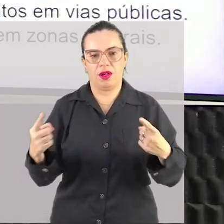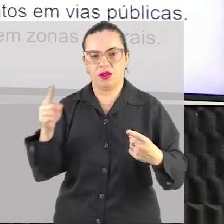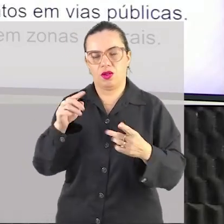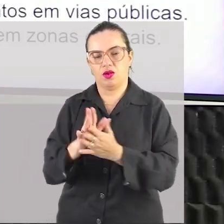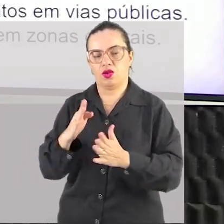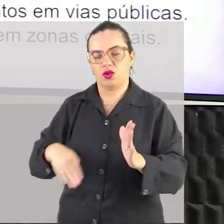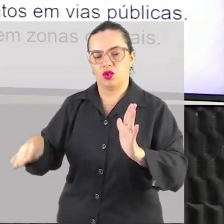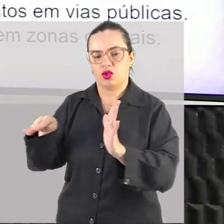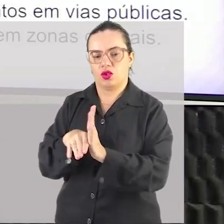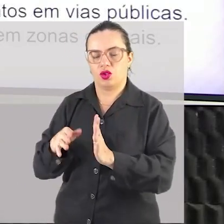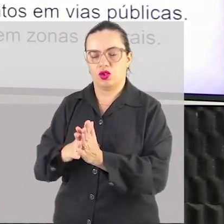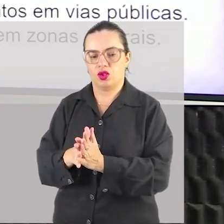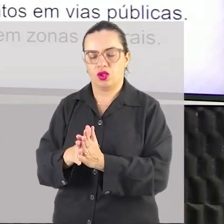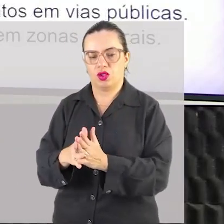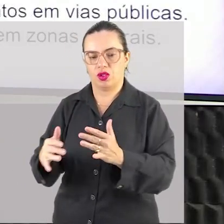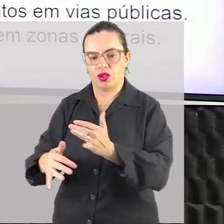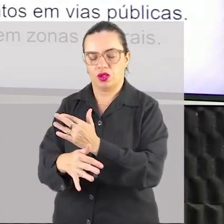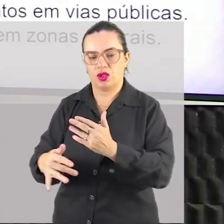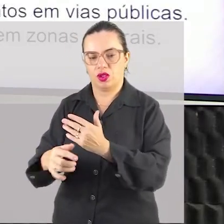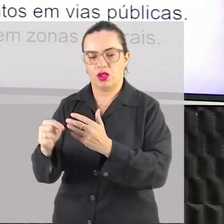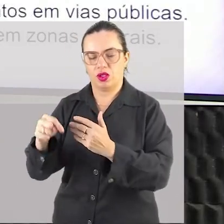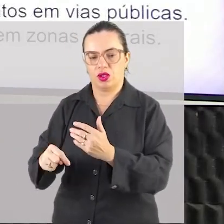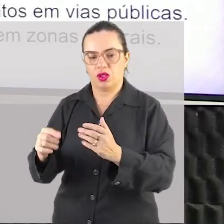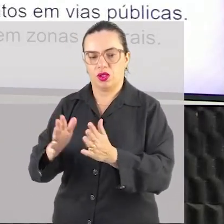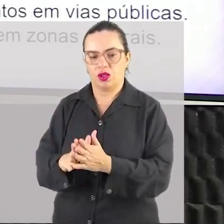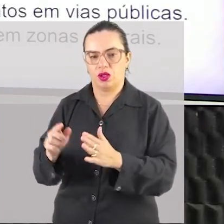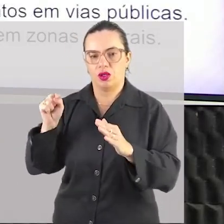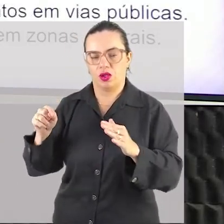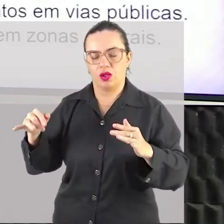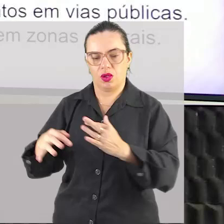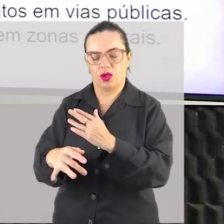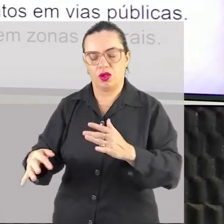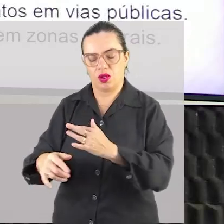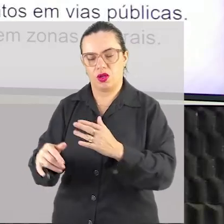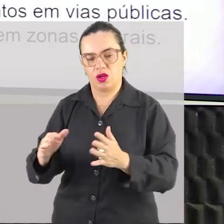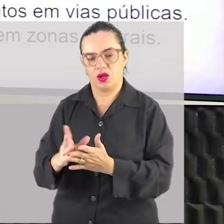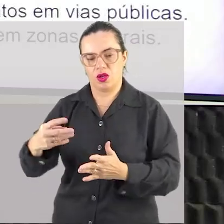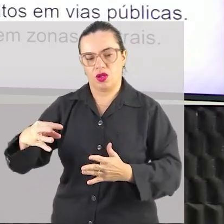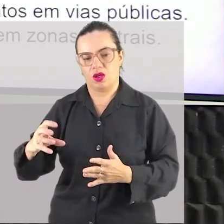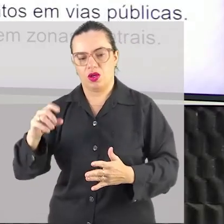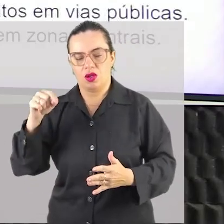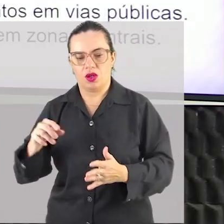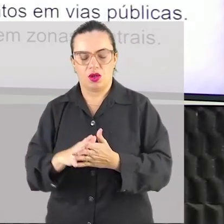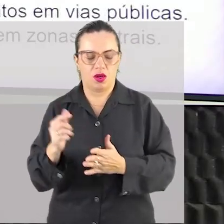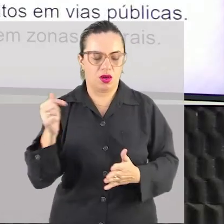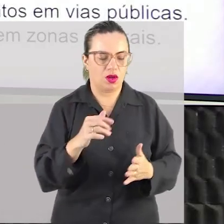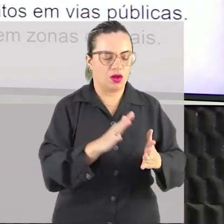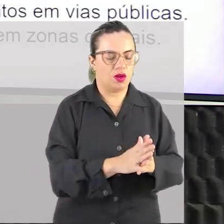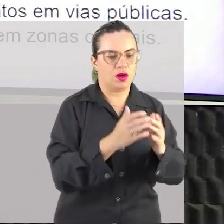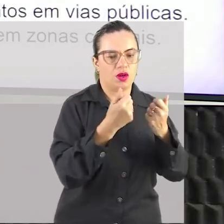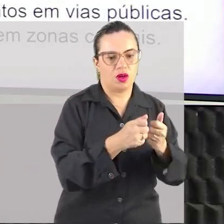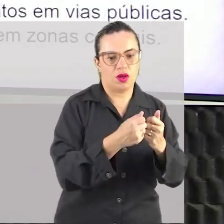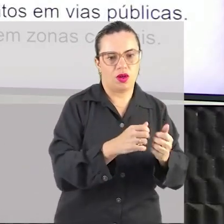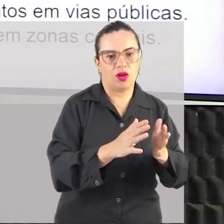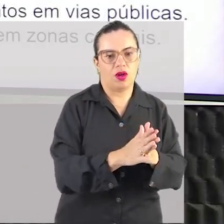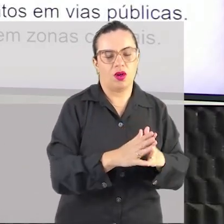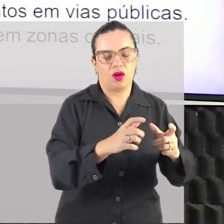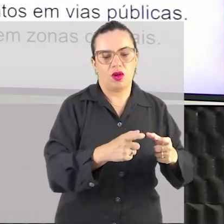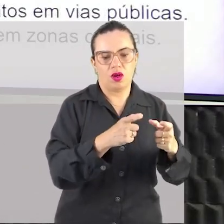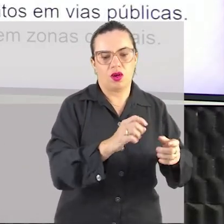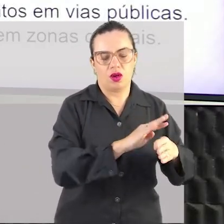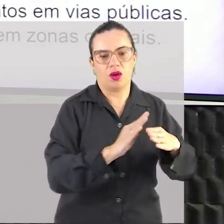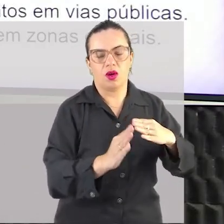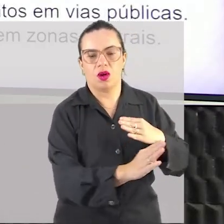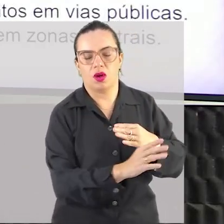centro as pessoas vêm pegam um ônibus no seu bairro vão até o terminal de integração mais próximo do seu bairro e